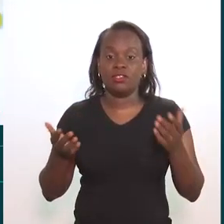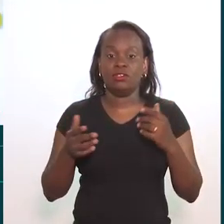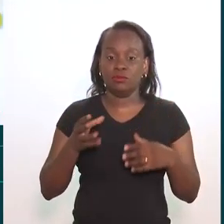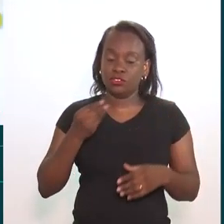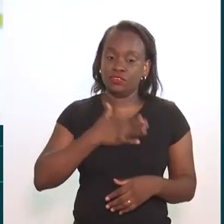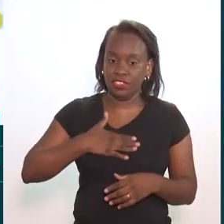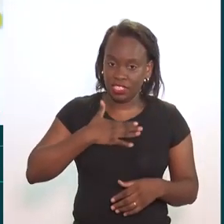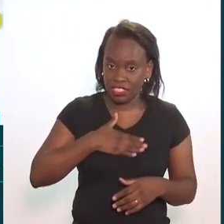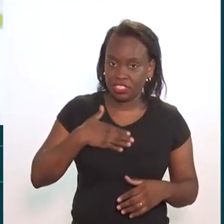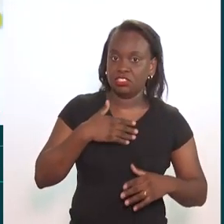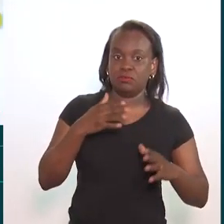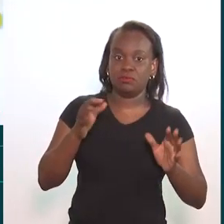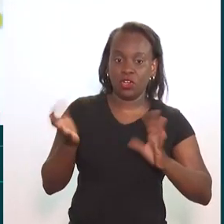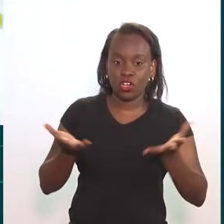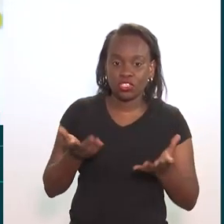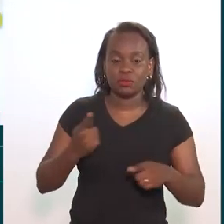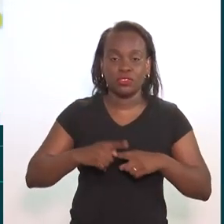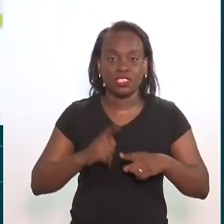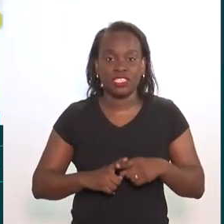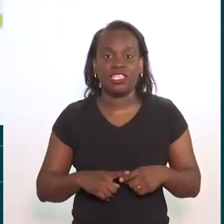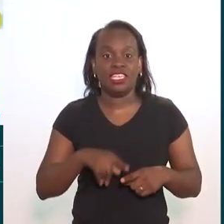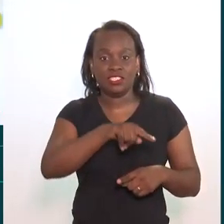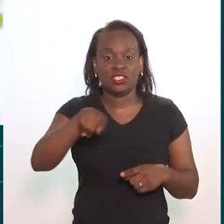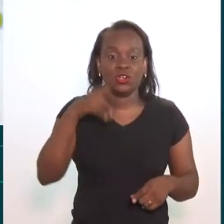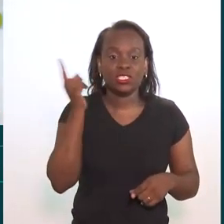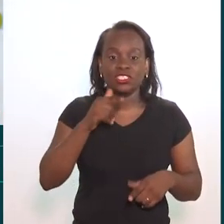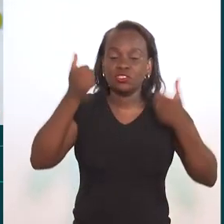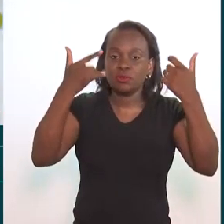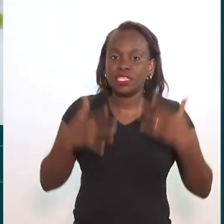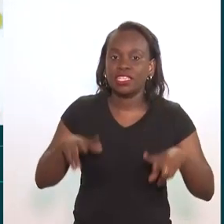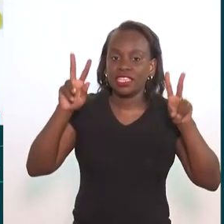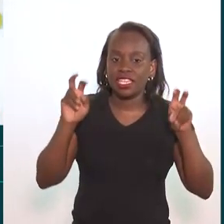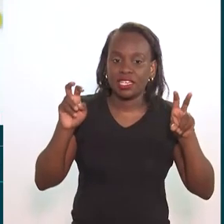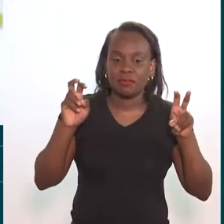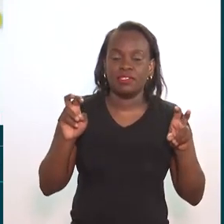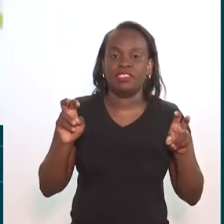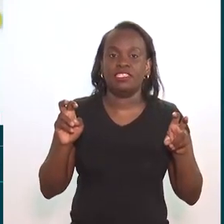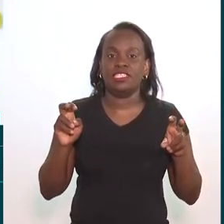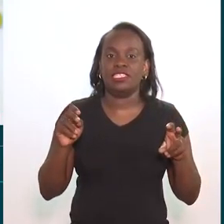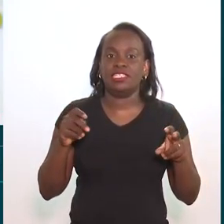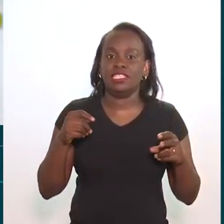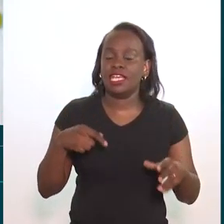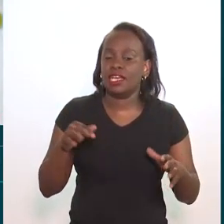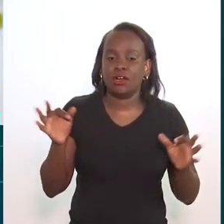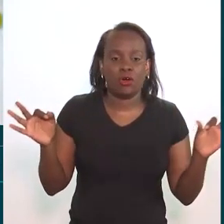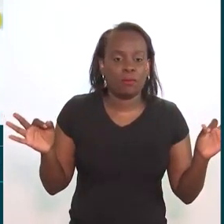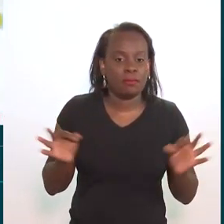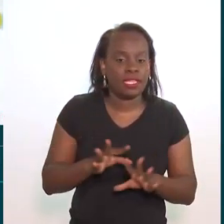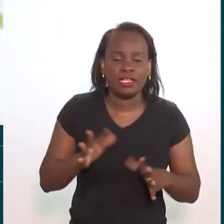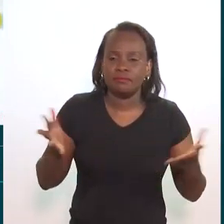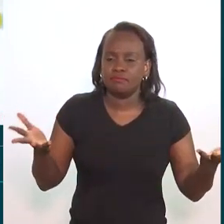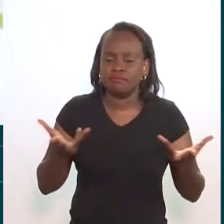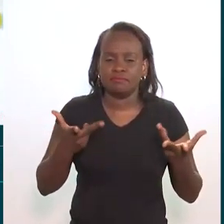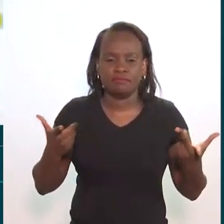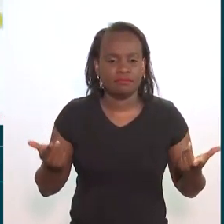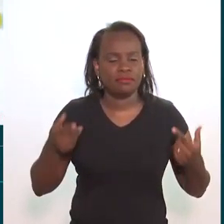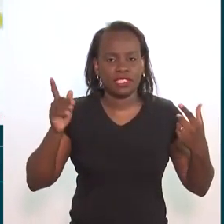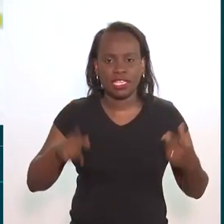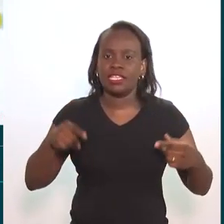Então, assim, estou muito feliz com esse programa, porque a gente conseguiu falar desse tema com a plenitude, com